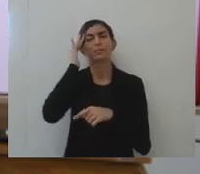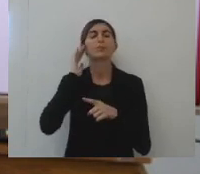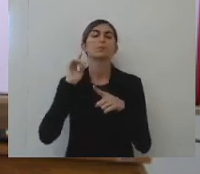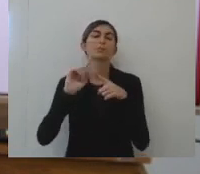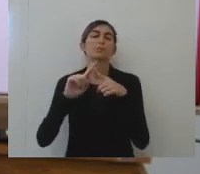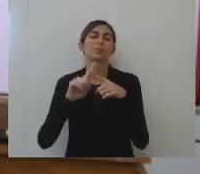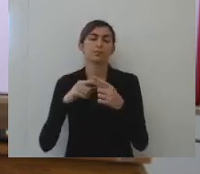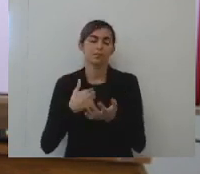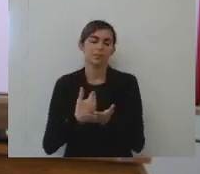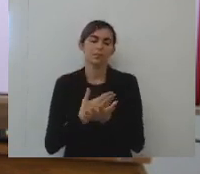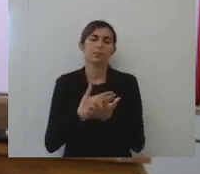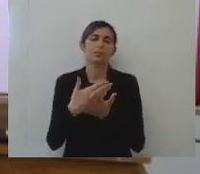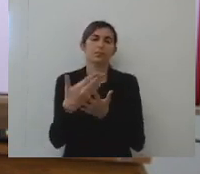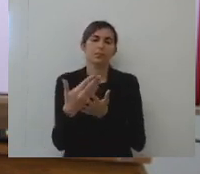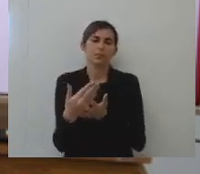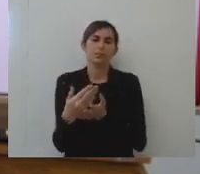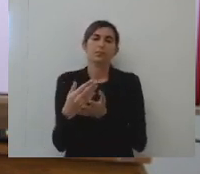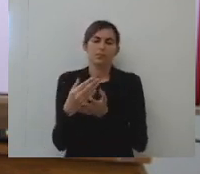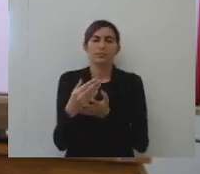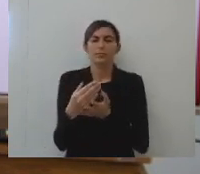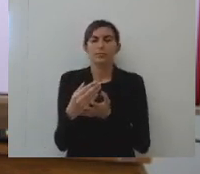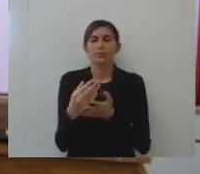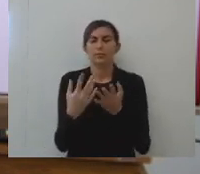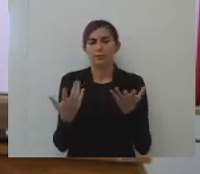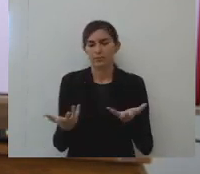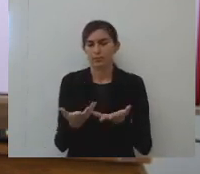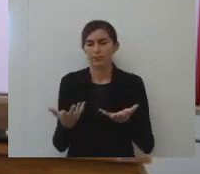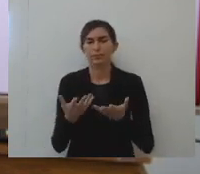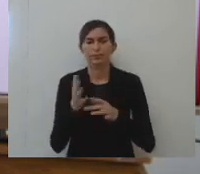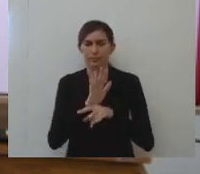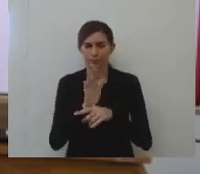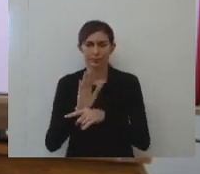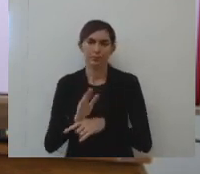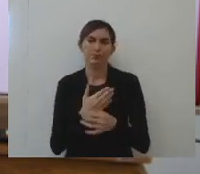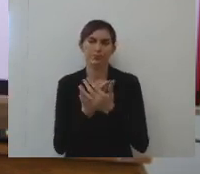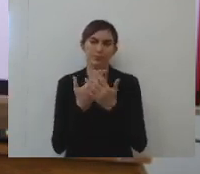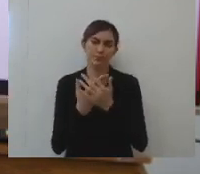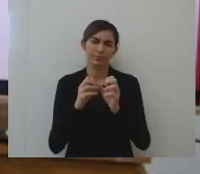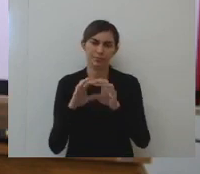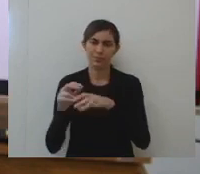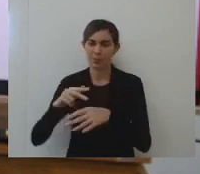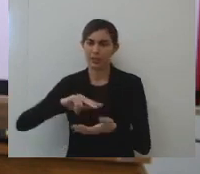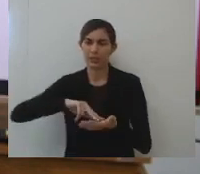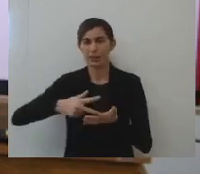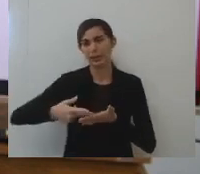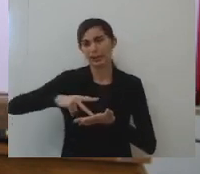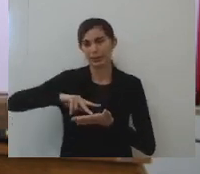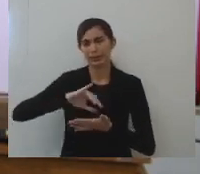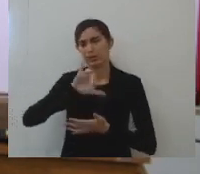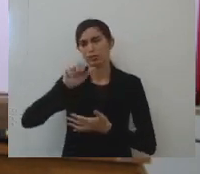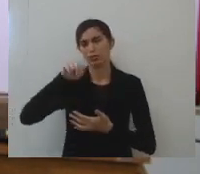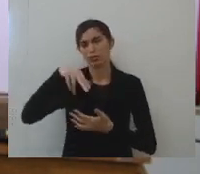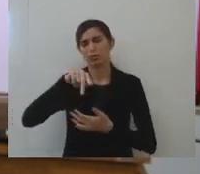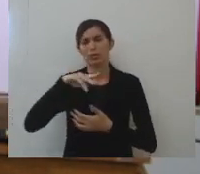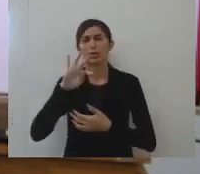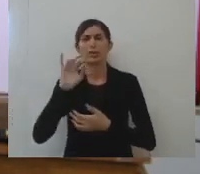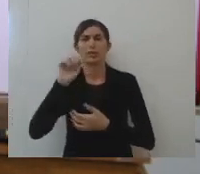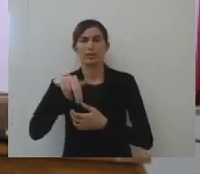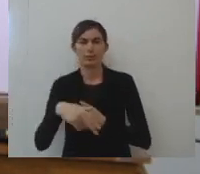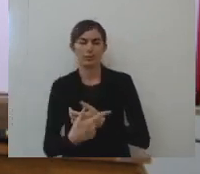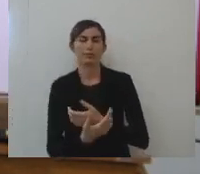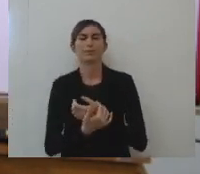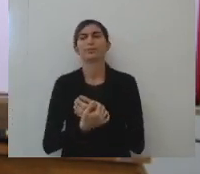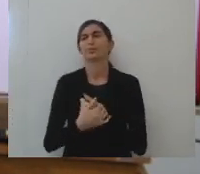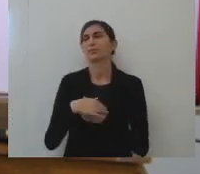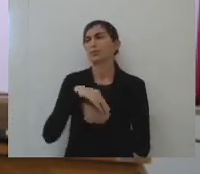que é que eu comecei com essa aula de dança aí do Jonathan